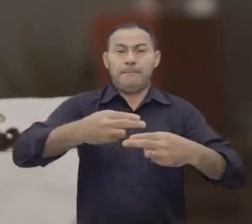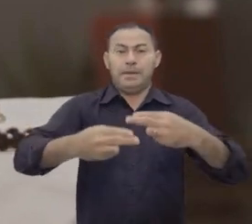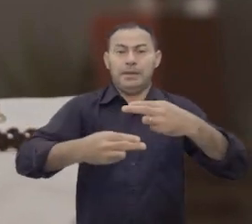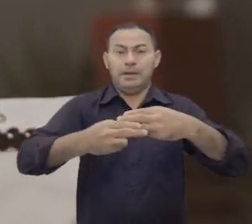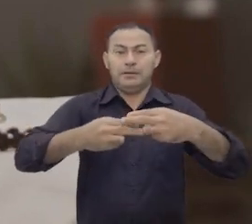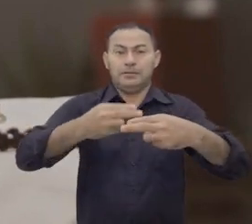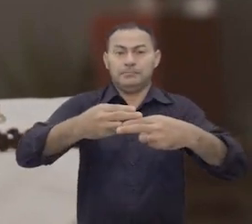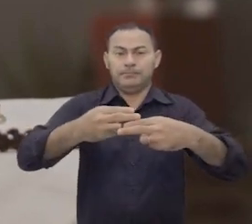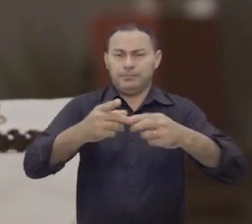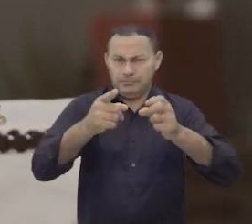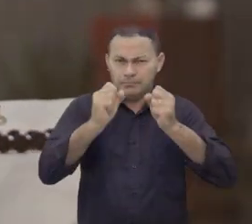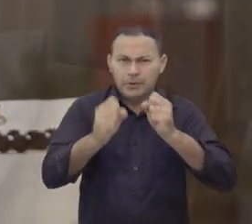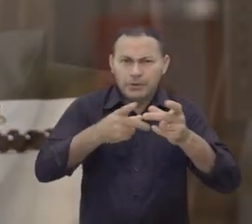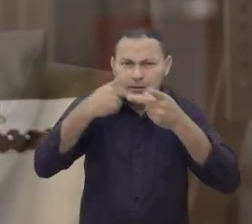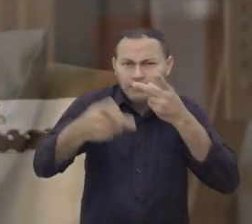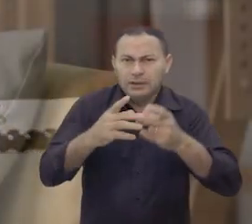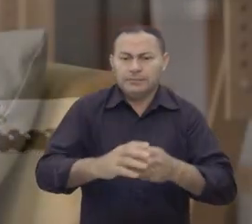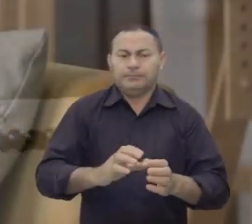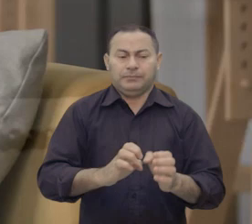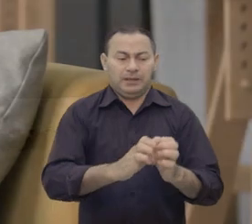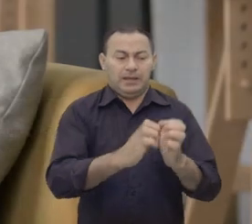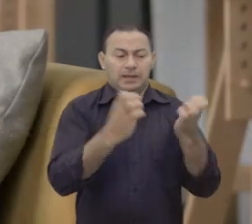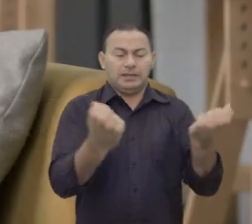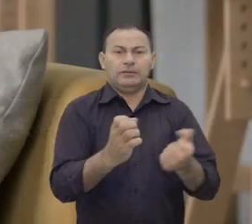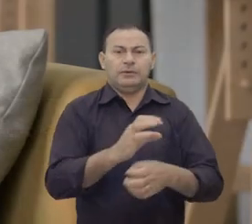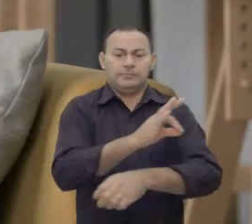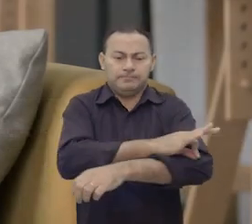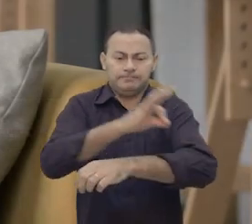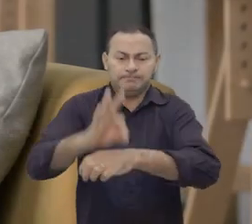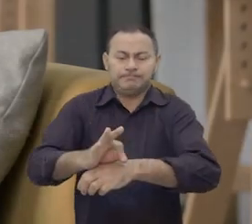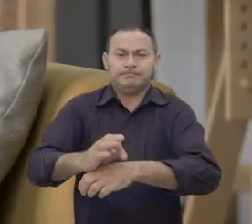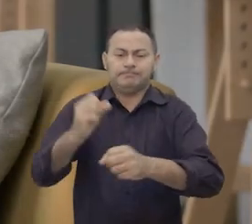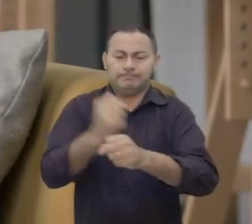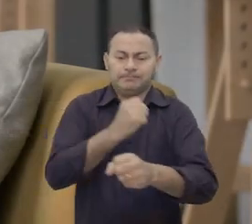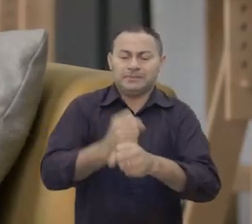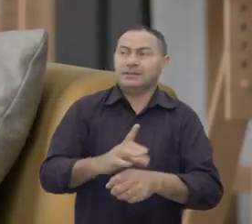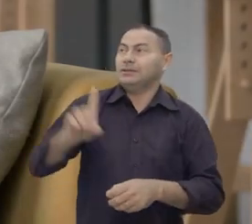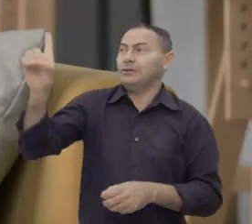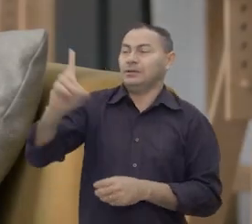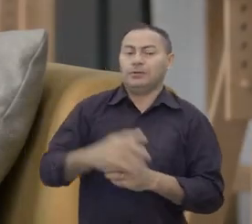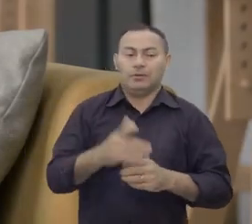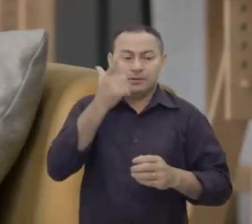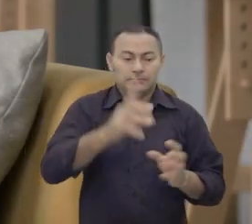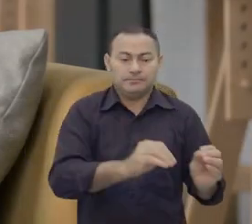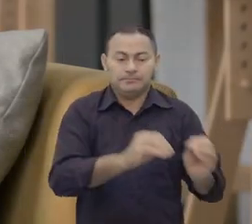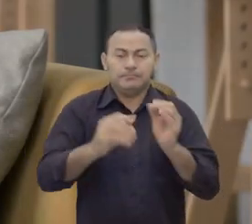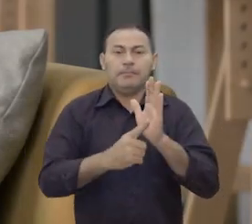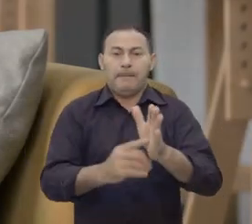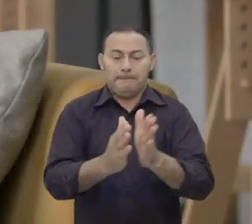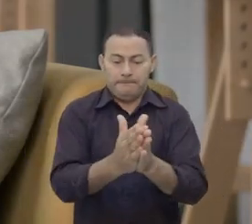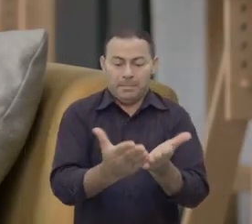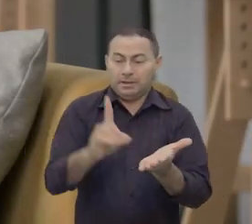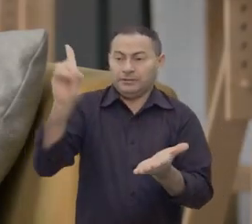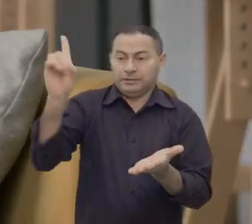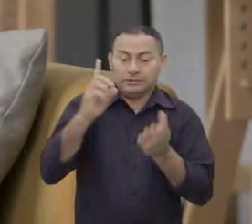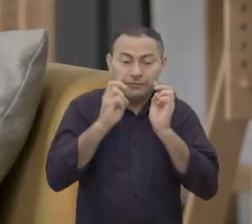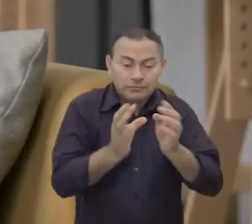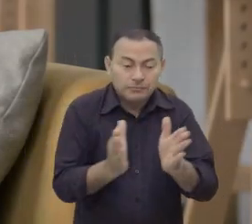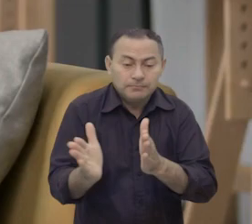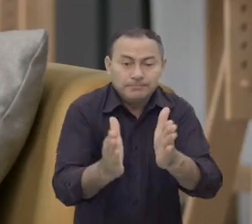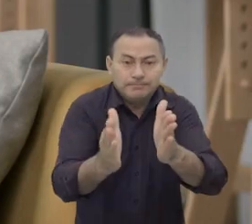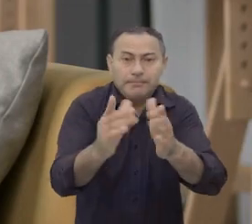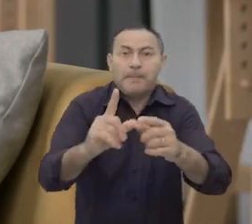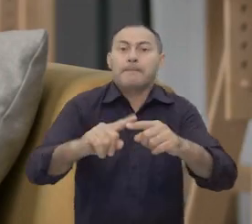Neemias. Você pode dizer que Esdras foi o arquiteto da obra de Deus e que tirou a planta desta obra da palavra de